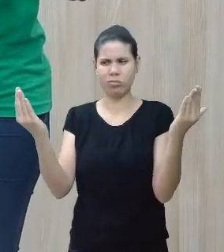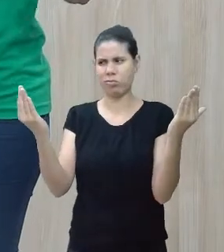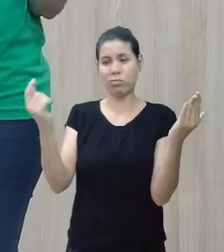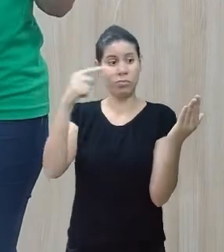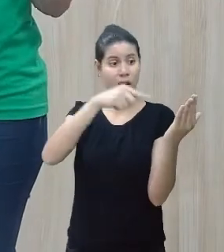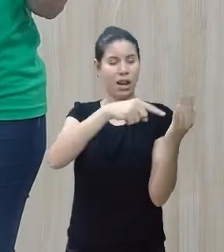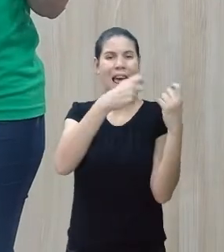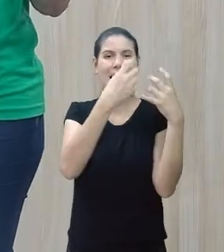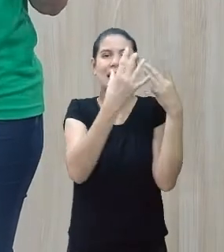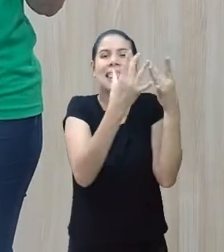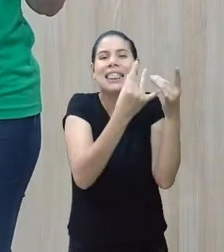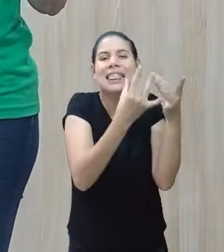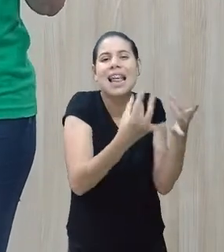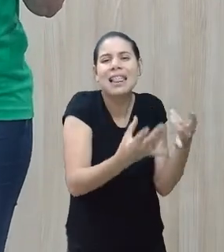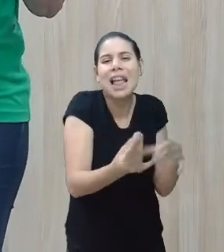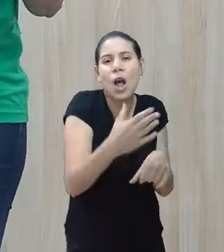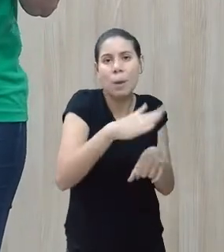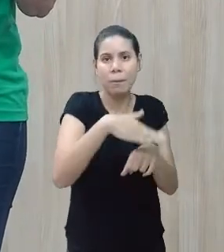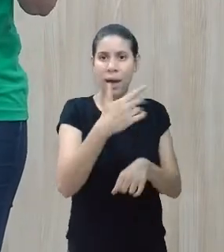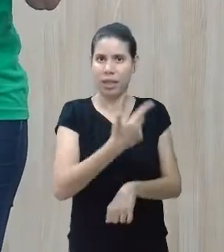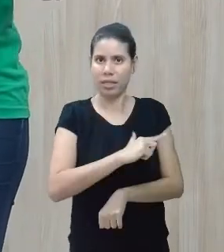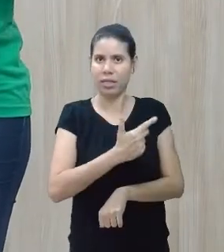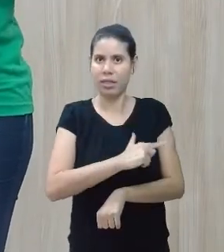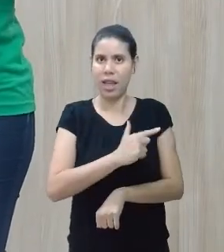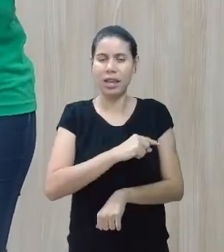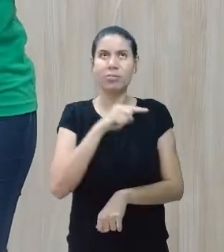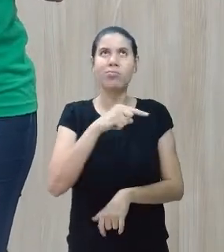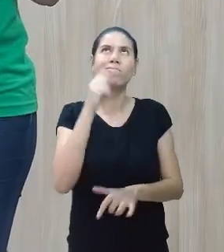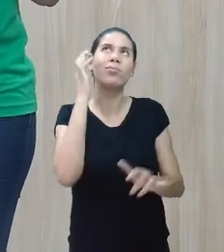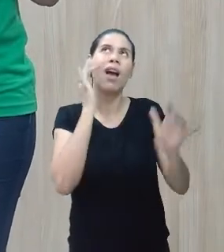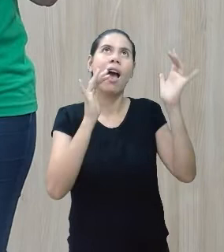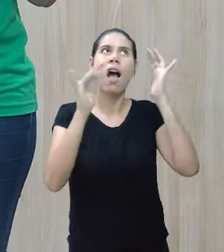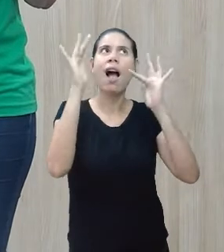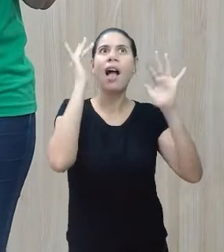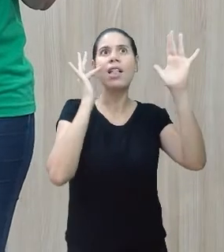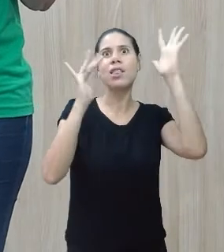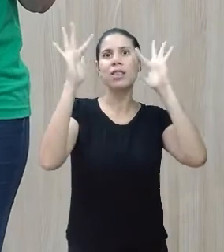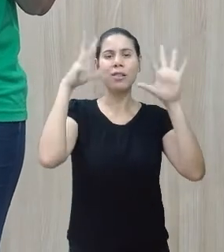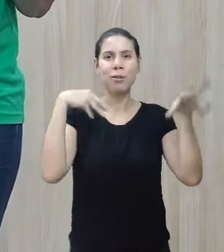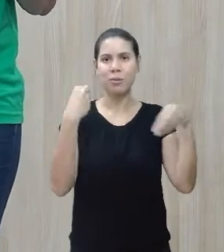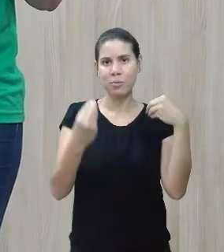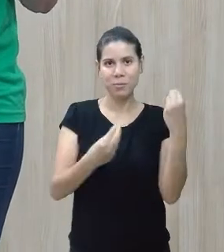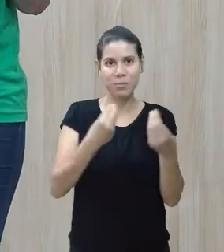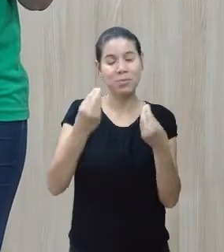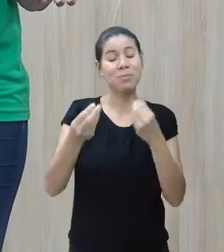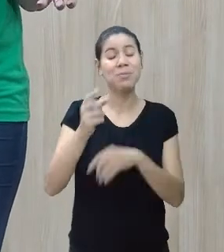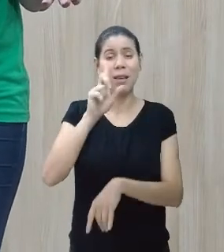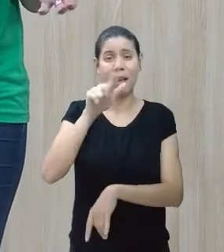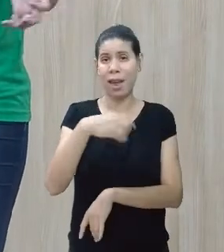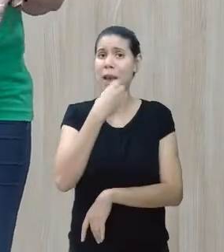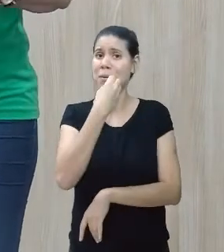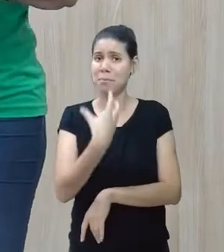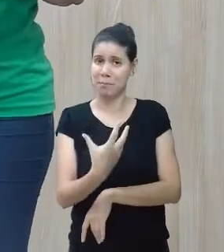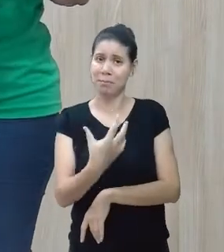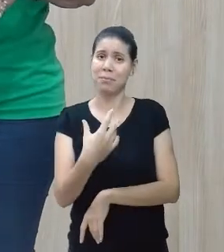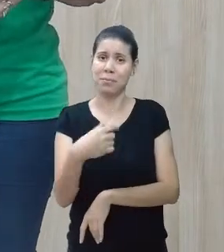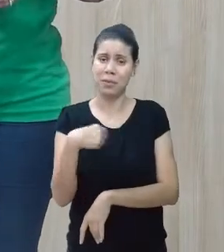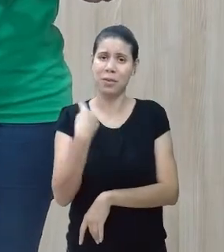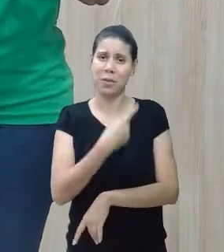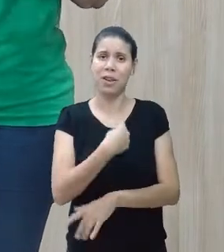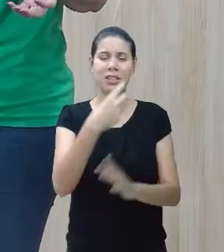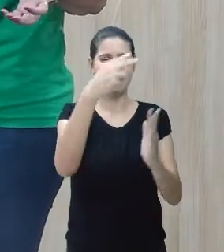de detalhes, né? Coisas que a gente fica o quê? A gente fica imaginando. Não é isso, gente? Então é muito bom quando a gente faz